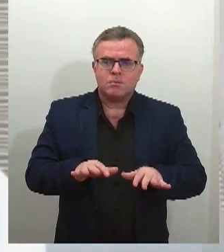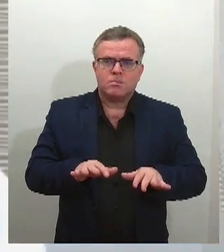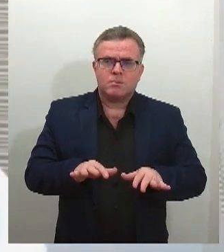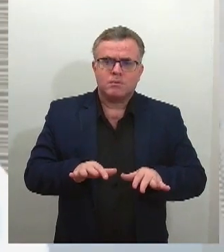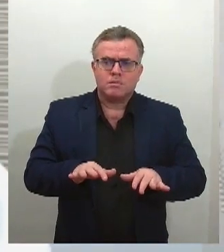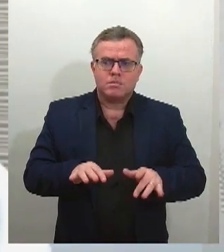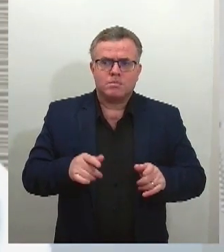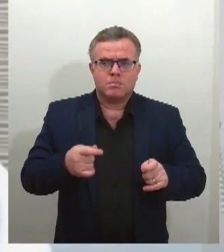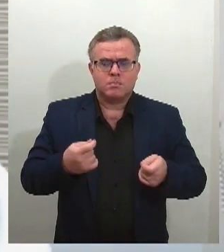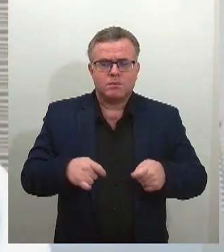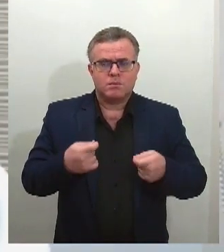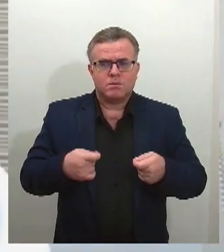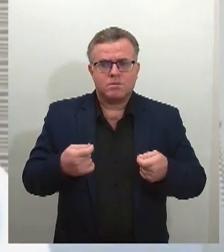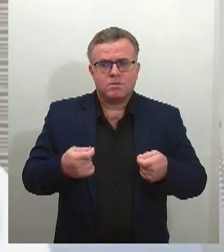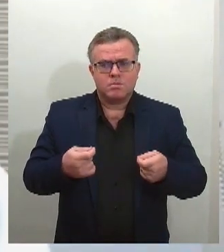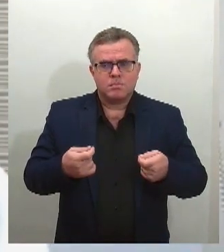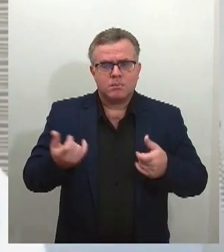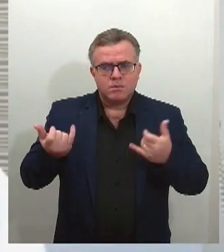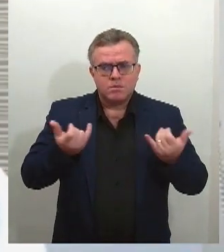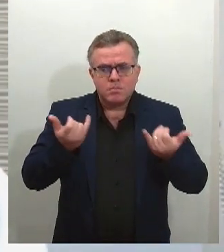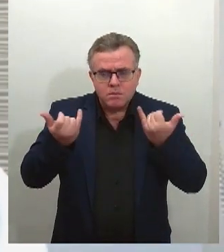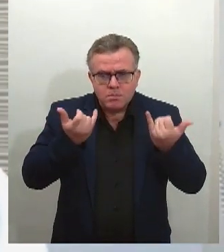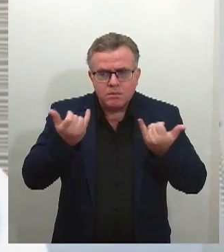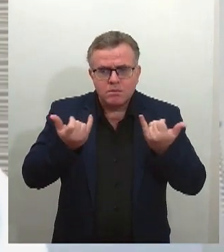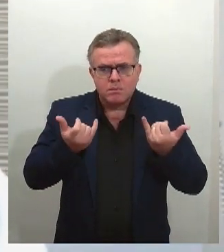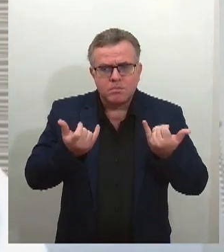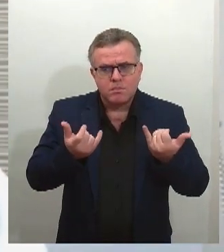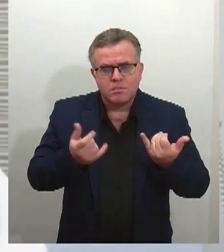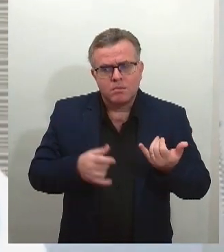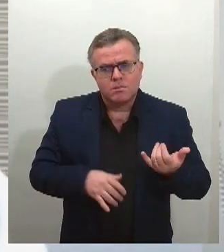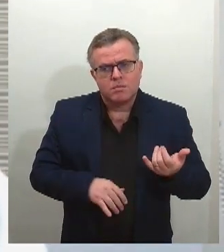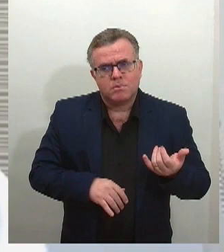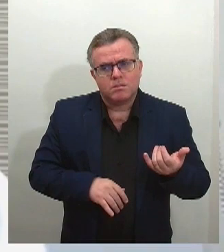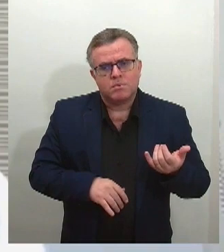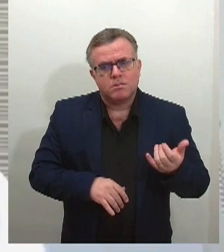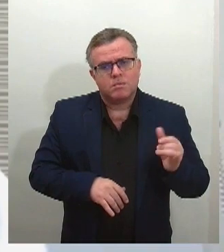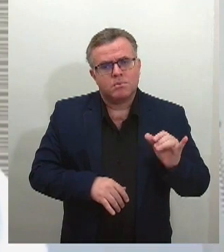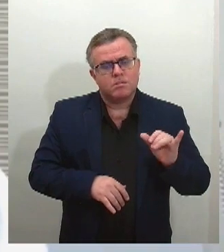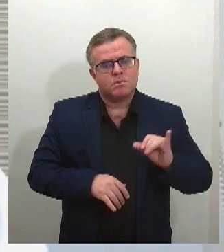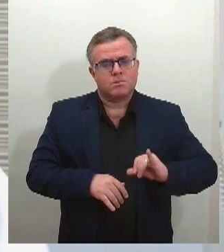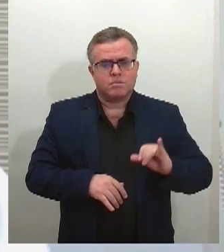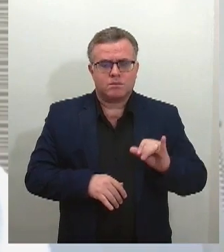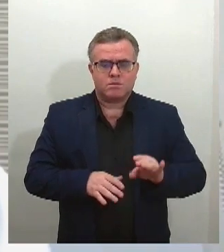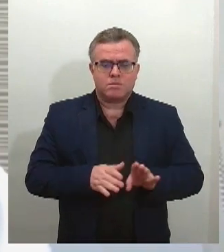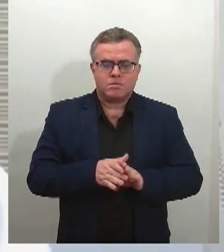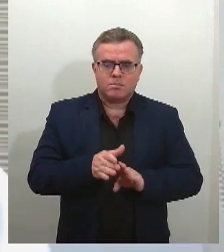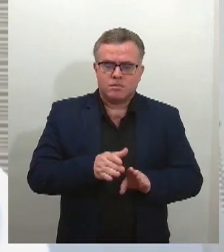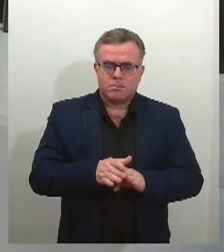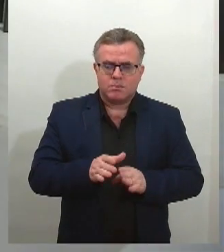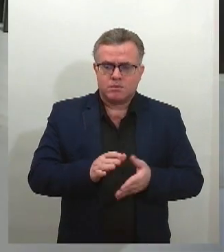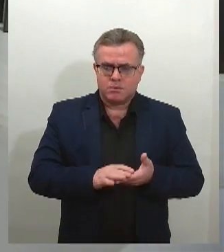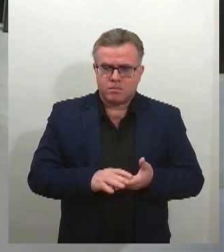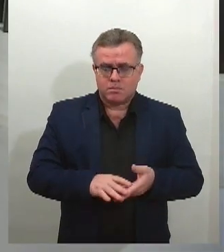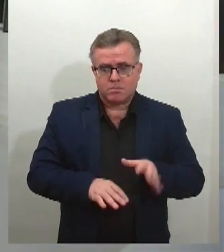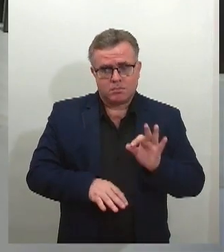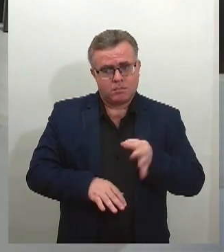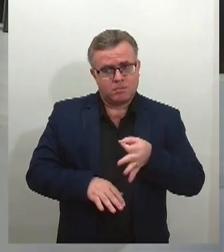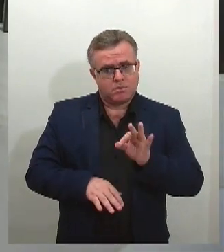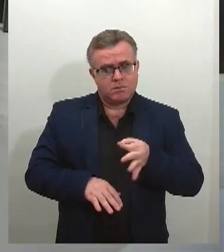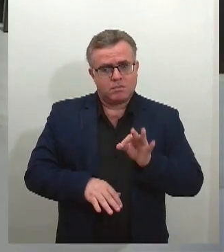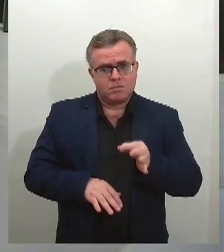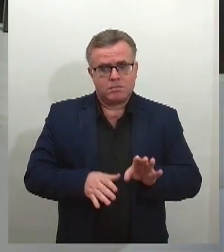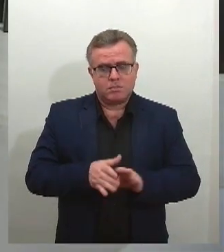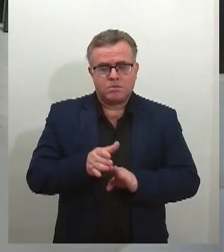com a vacina, é muito importante a conscientização desse público. Isso mesmo, doutora. A conscientização, né? Levar